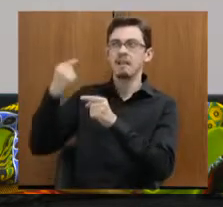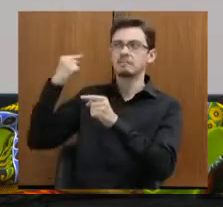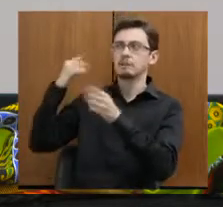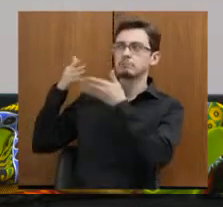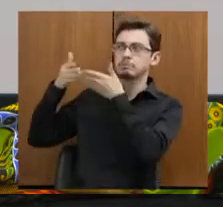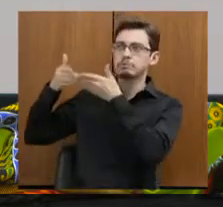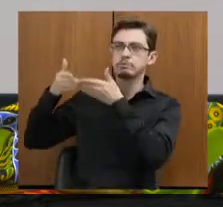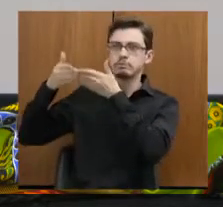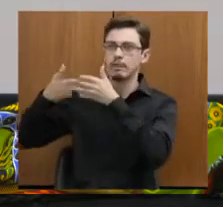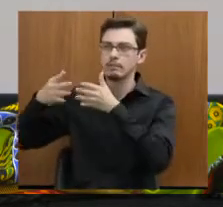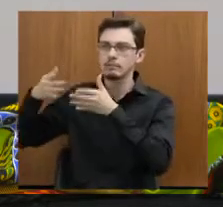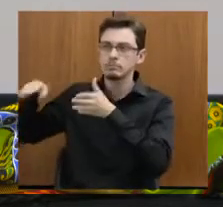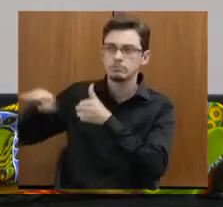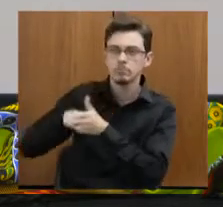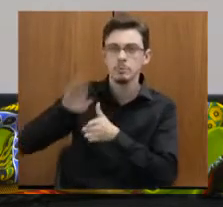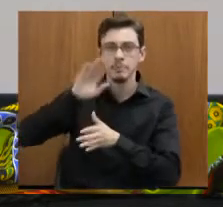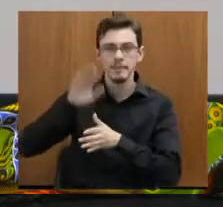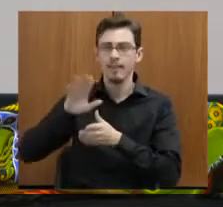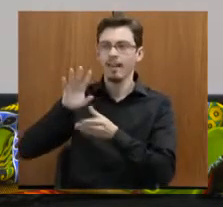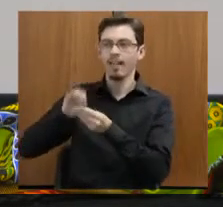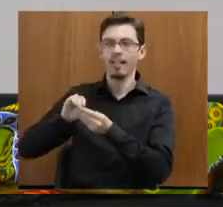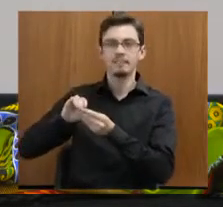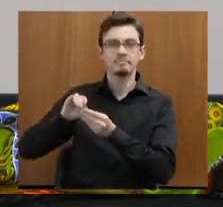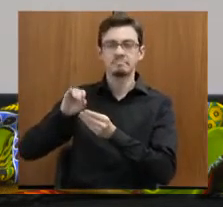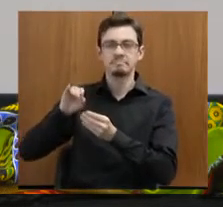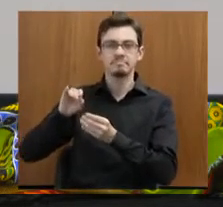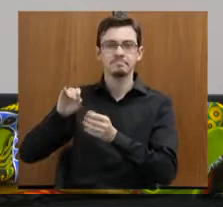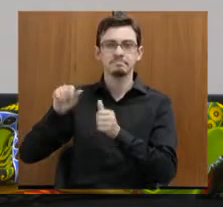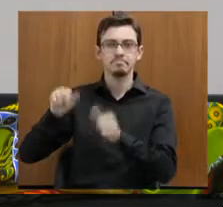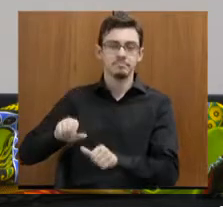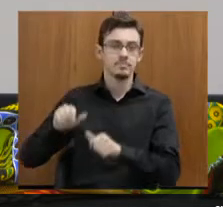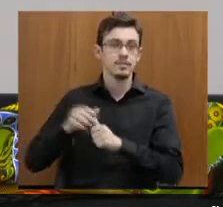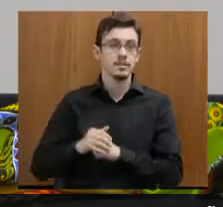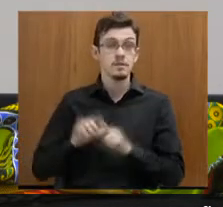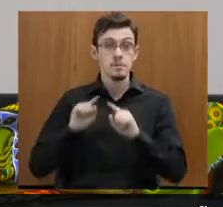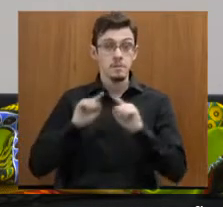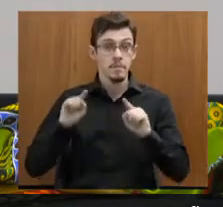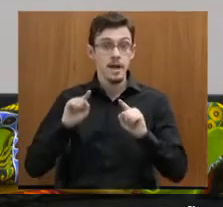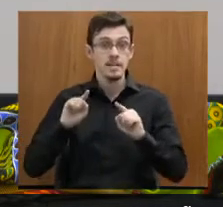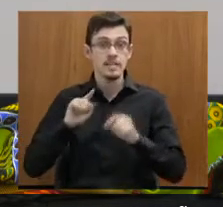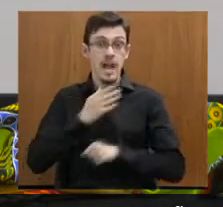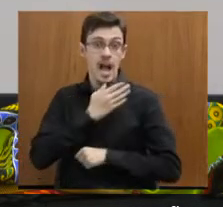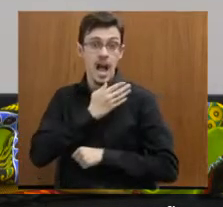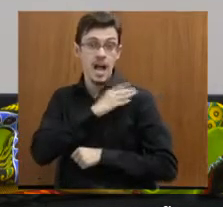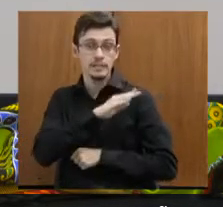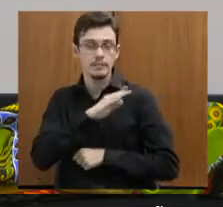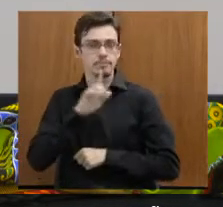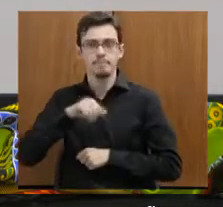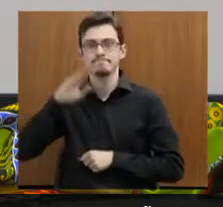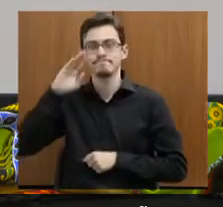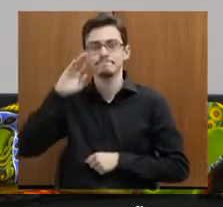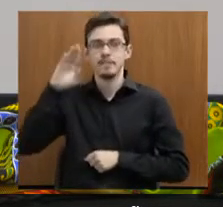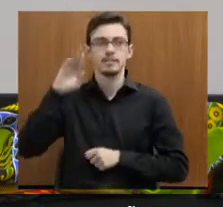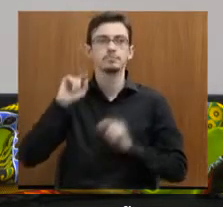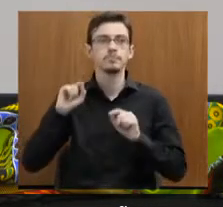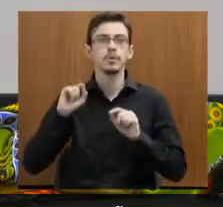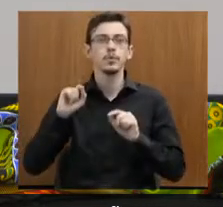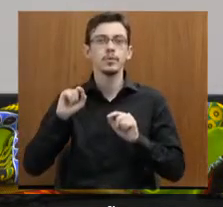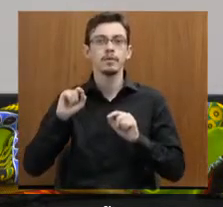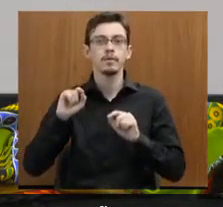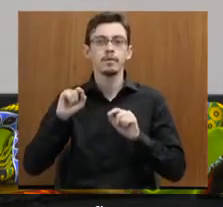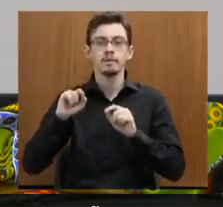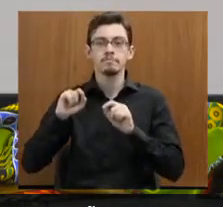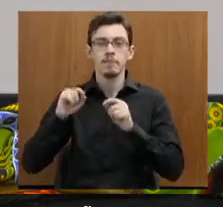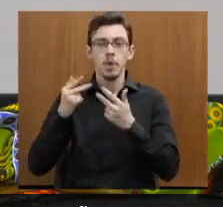diáspora podemos afirmar que o racismo é o principal motivador dessas